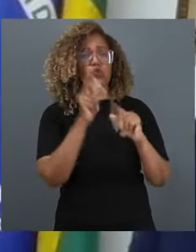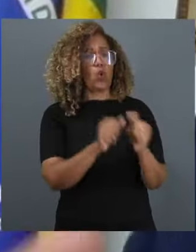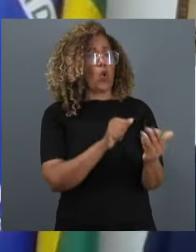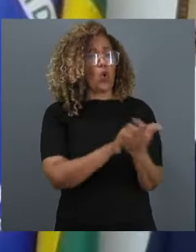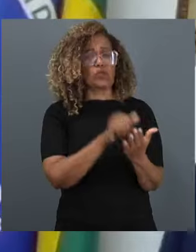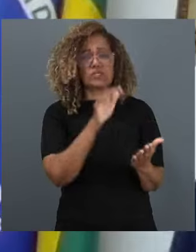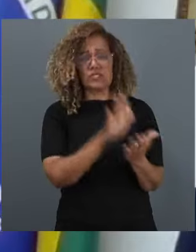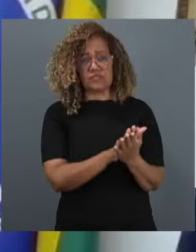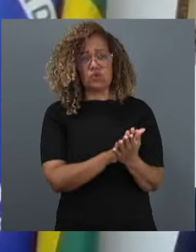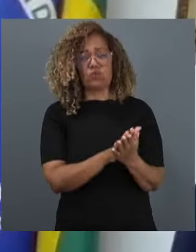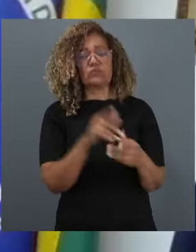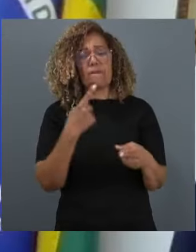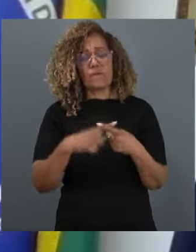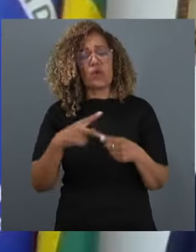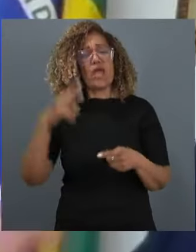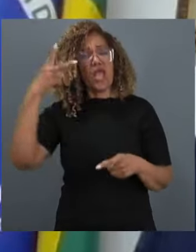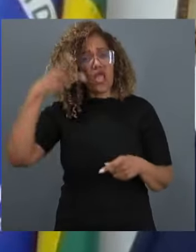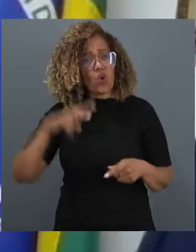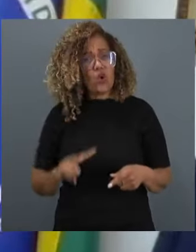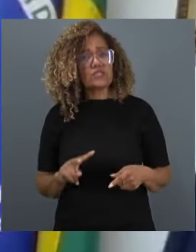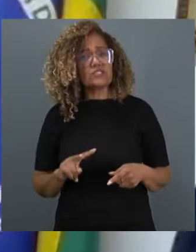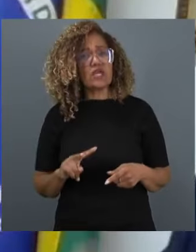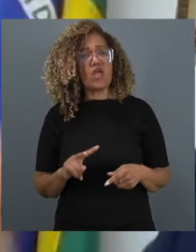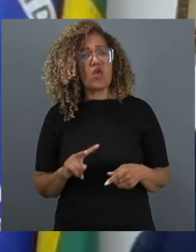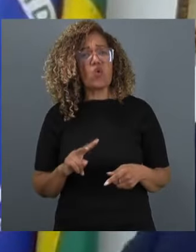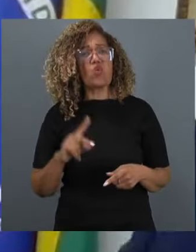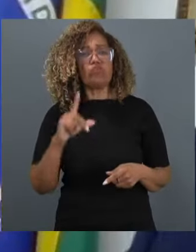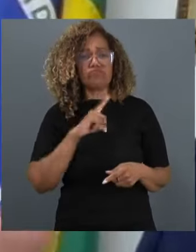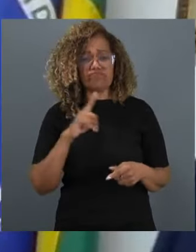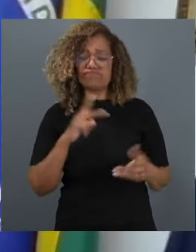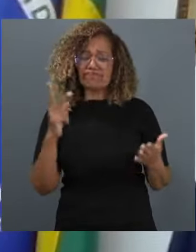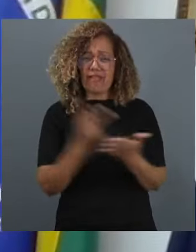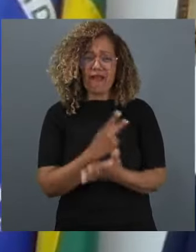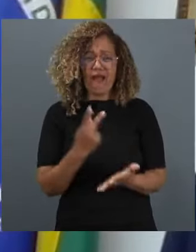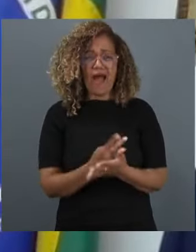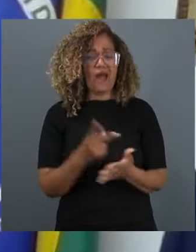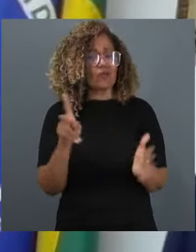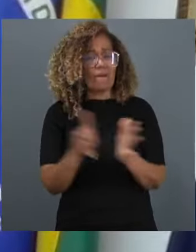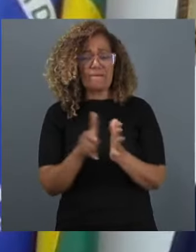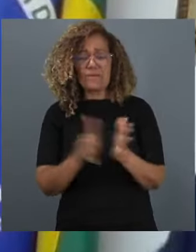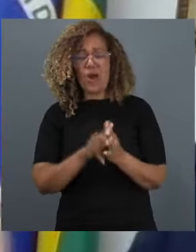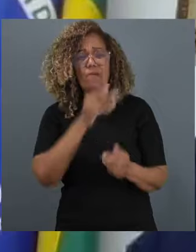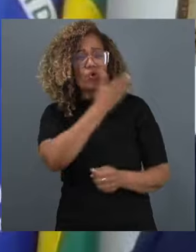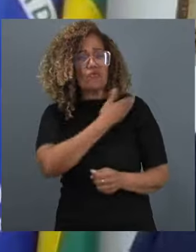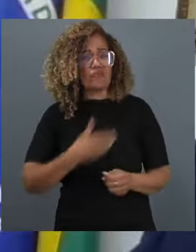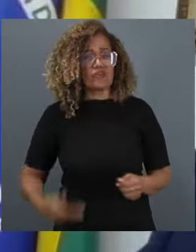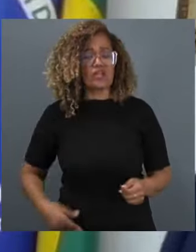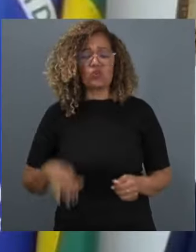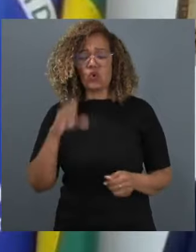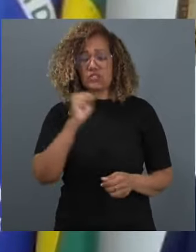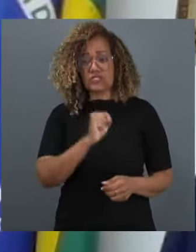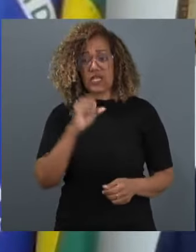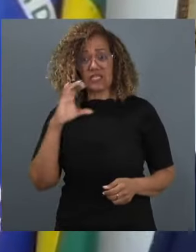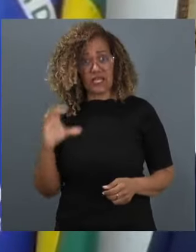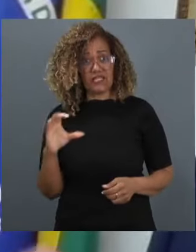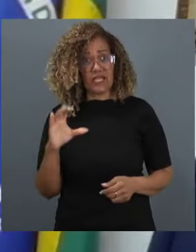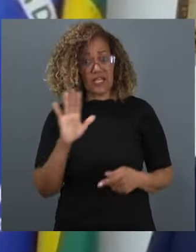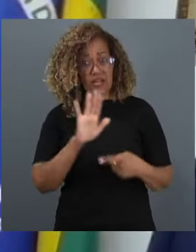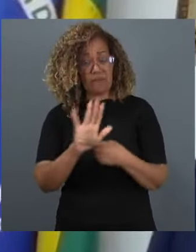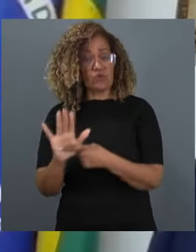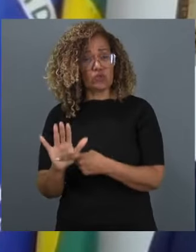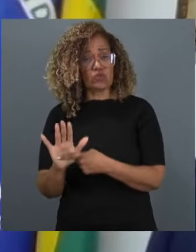seja, reconheceu que houve realmente. O próprio governador de Santa Catarina mostrou isso, o Jorginho